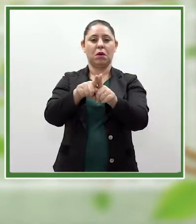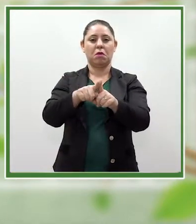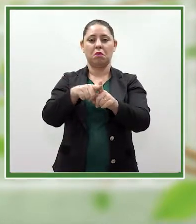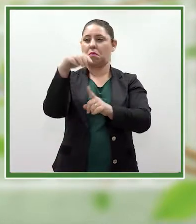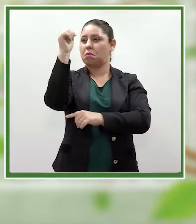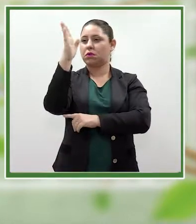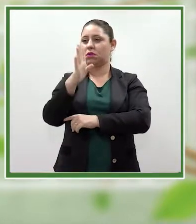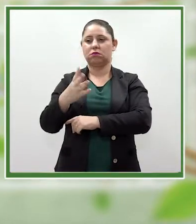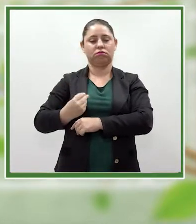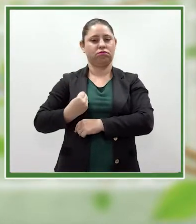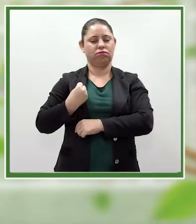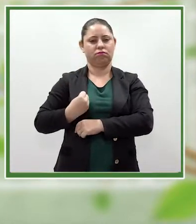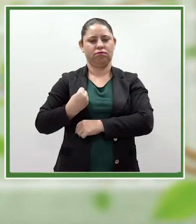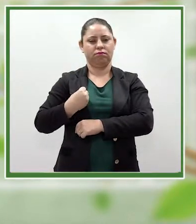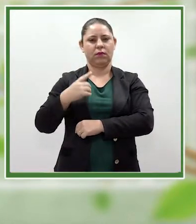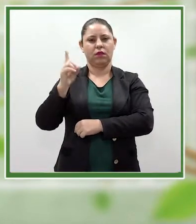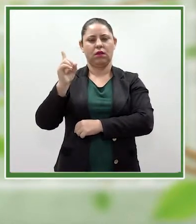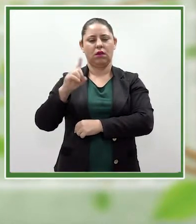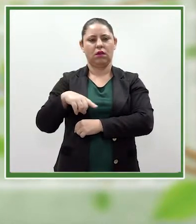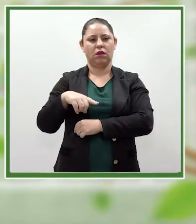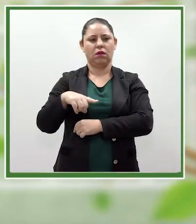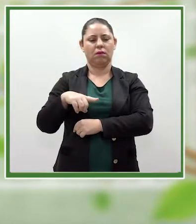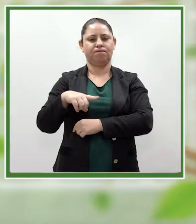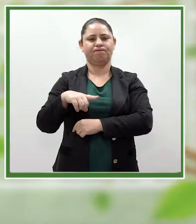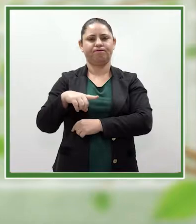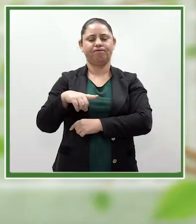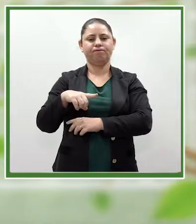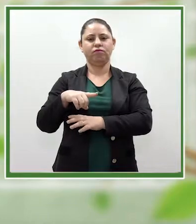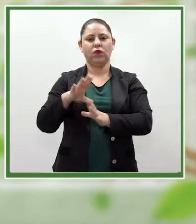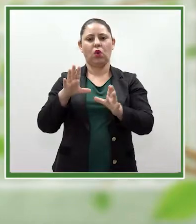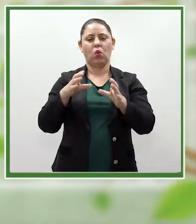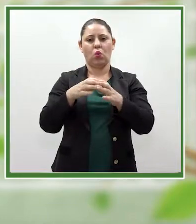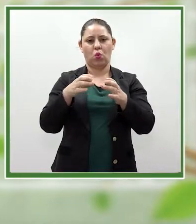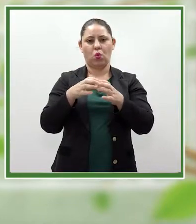O Brasil não faz parte